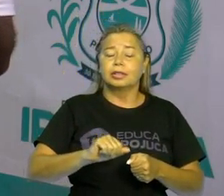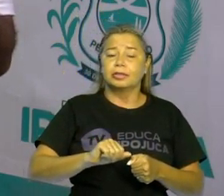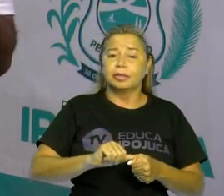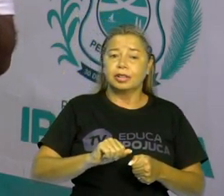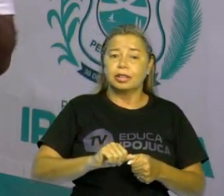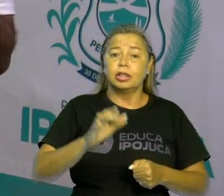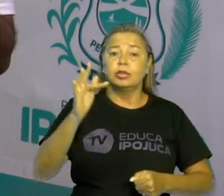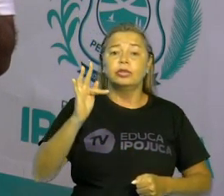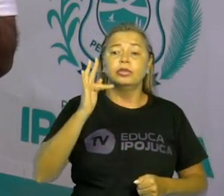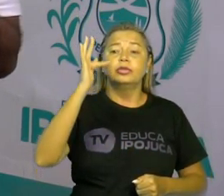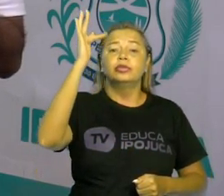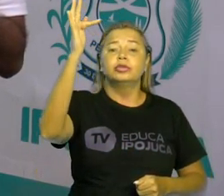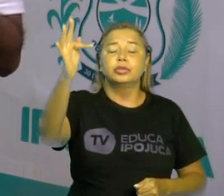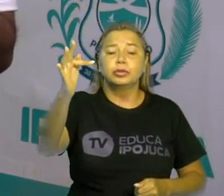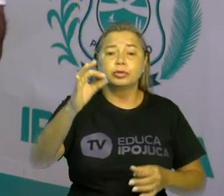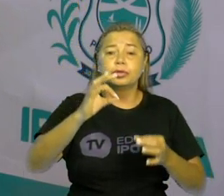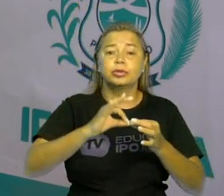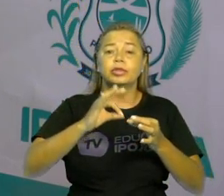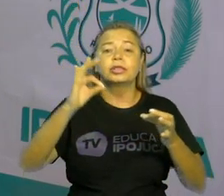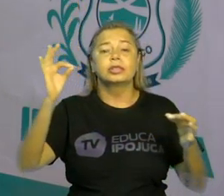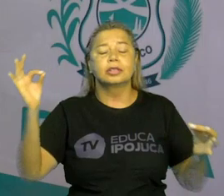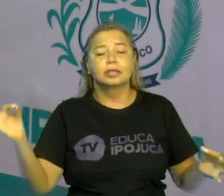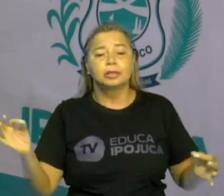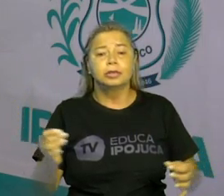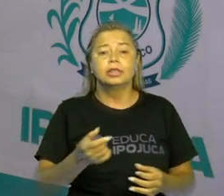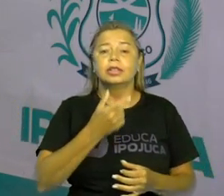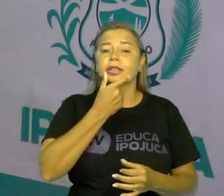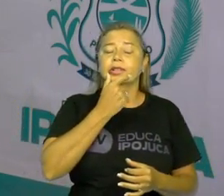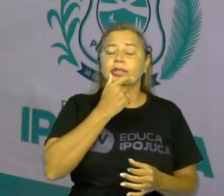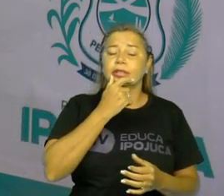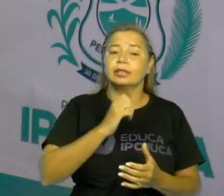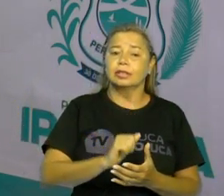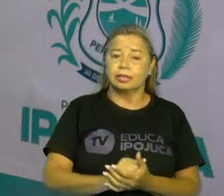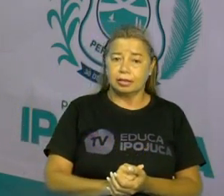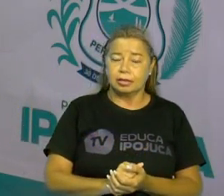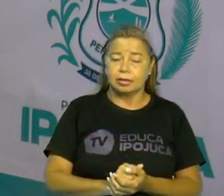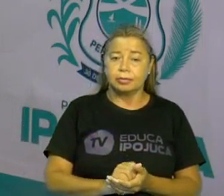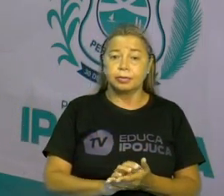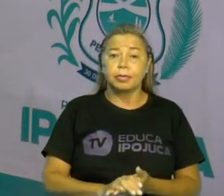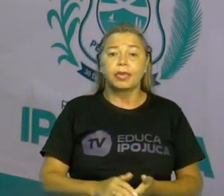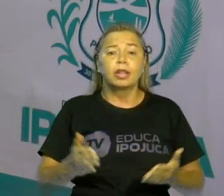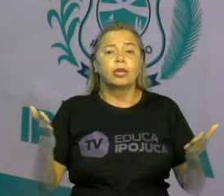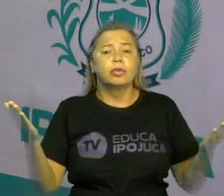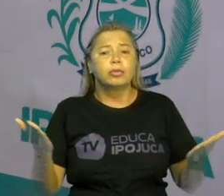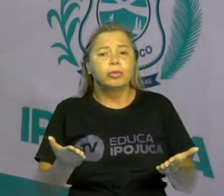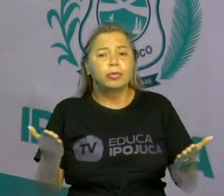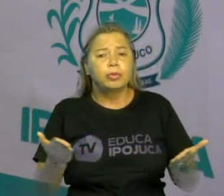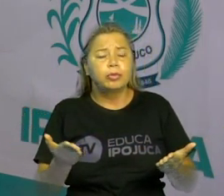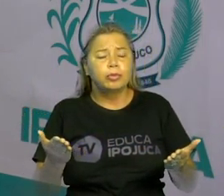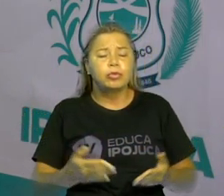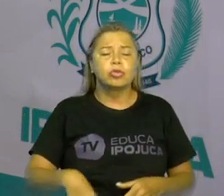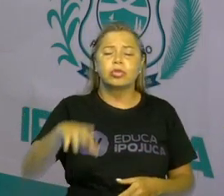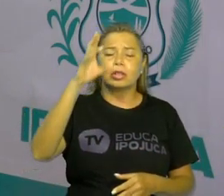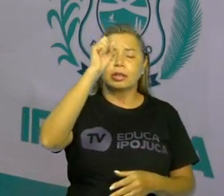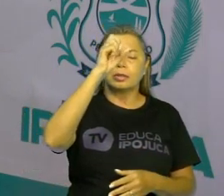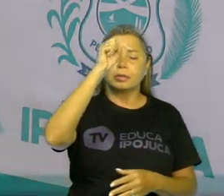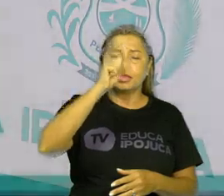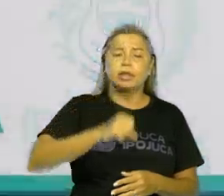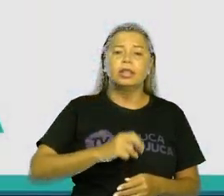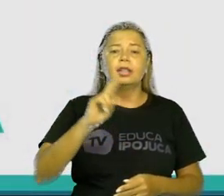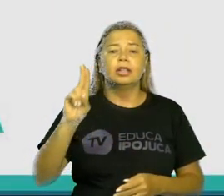lembra disso Espero que sim hoje nós vamos aprender a fazer uma outra forma de futuro